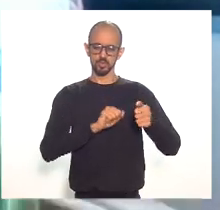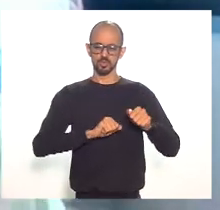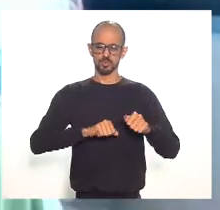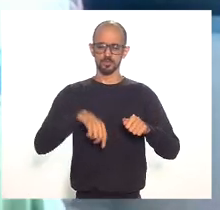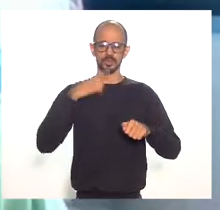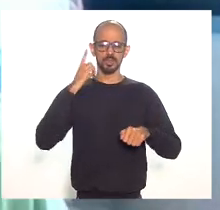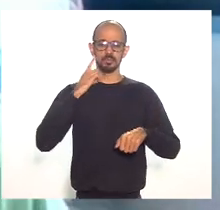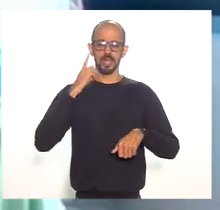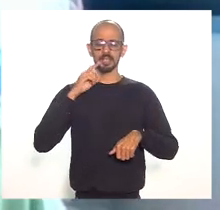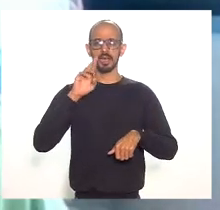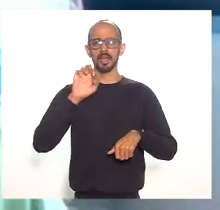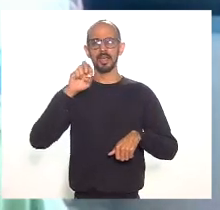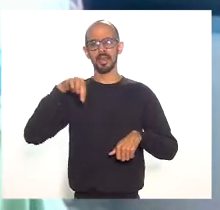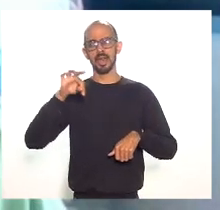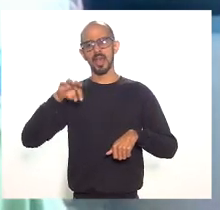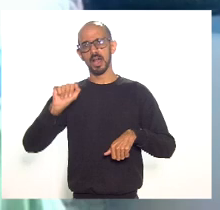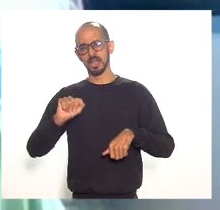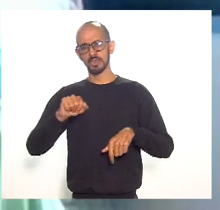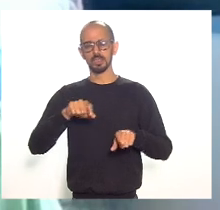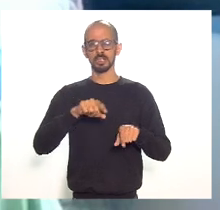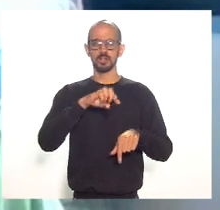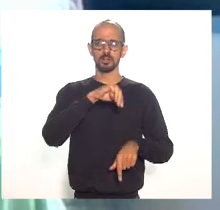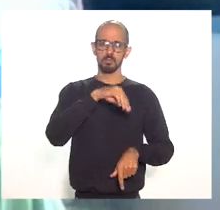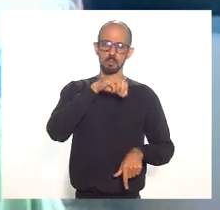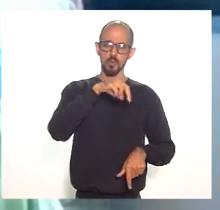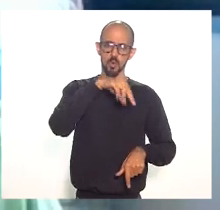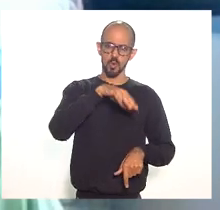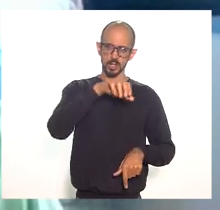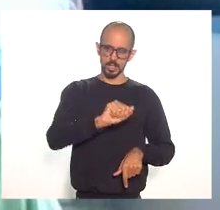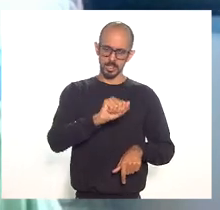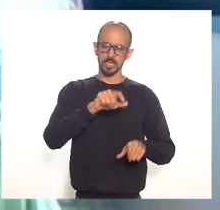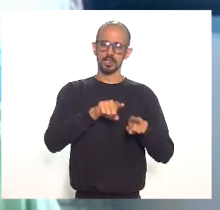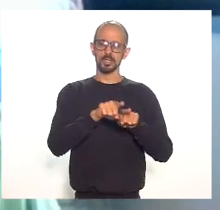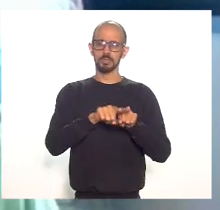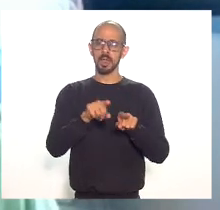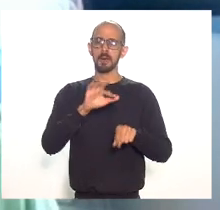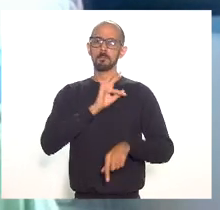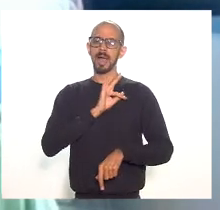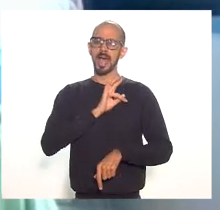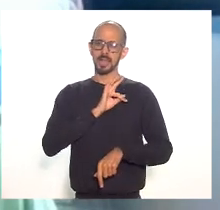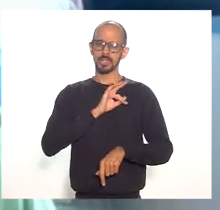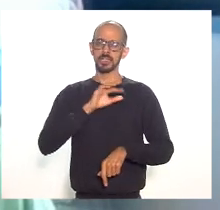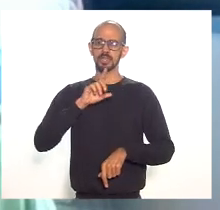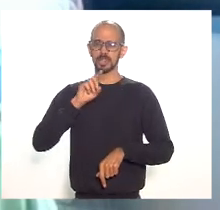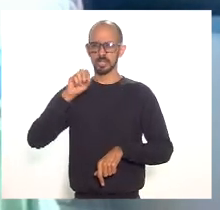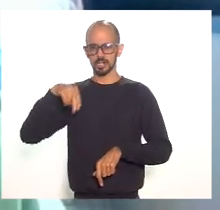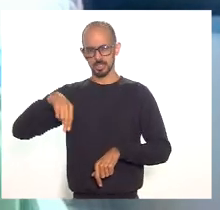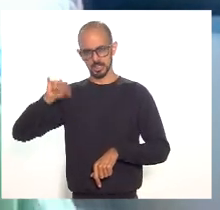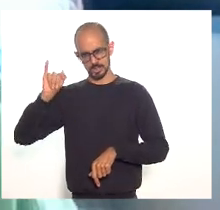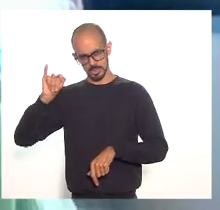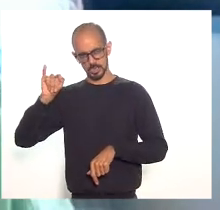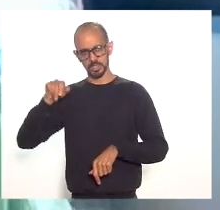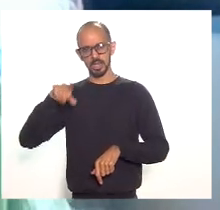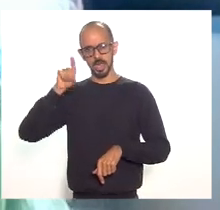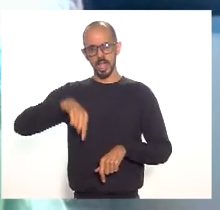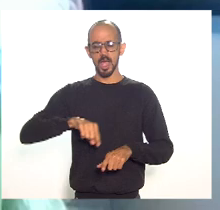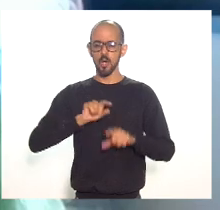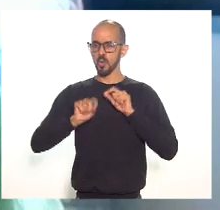Renata Souza, Mônica Francisco, Marta e Dani Monteiro, é